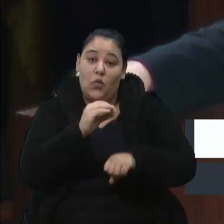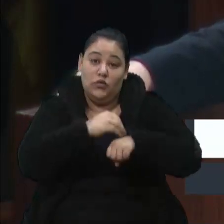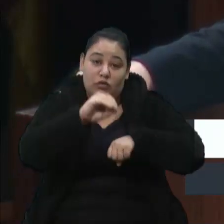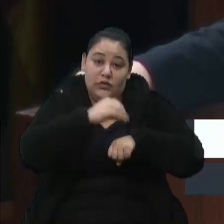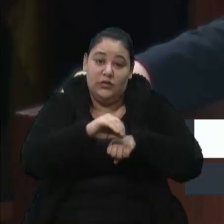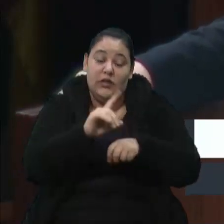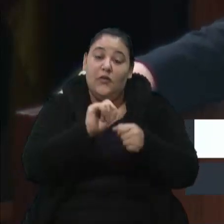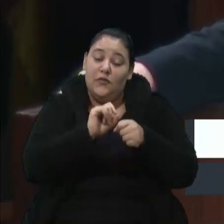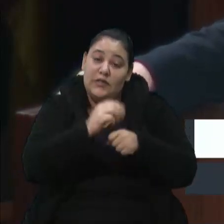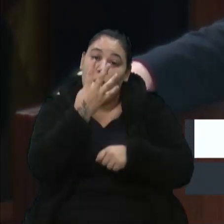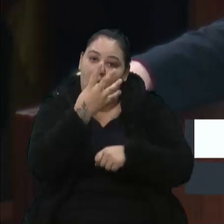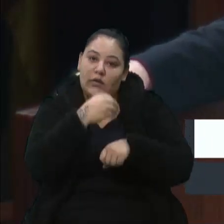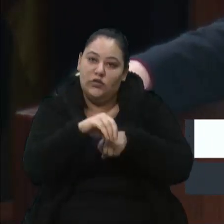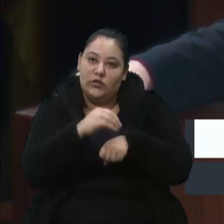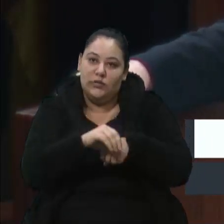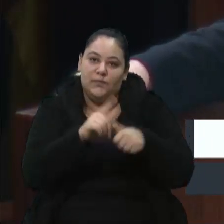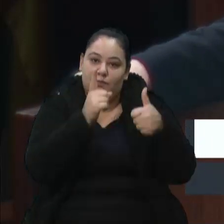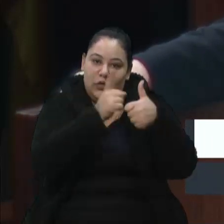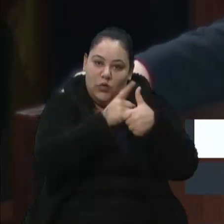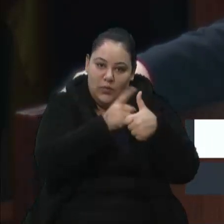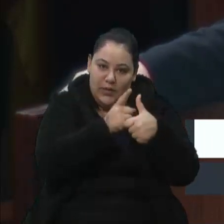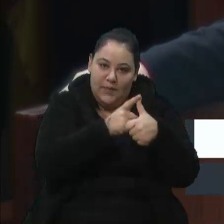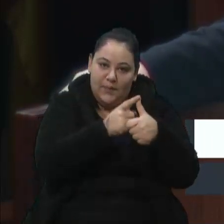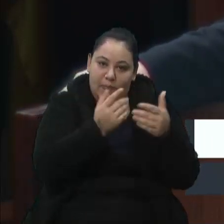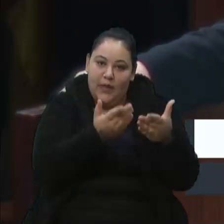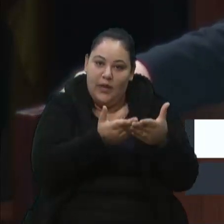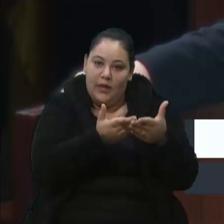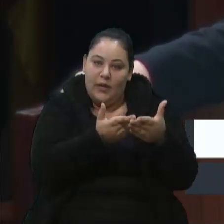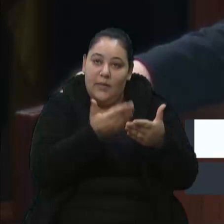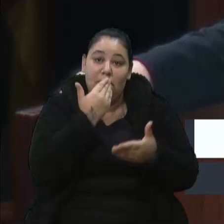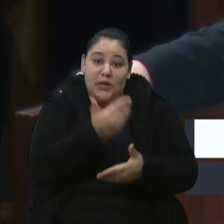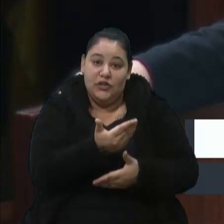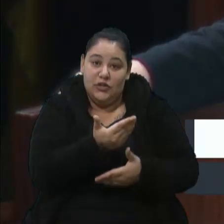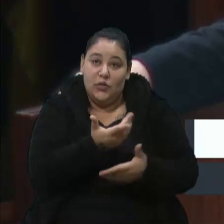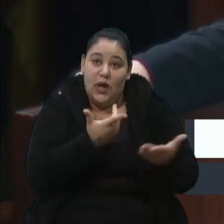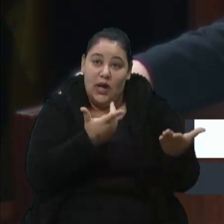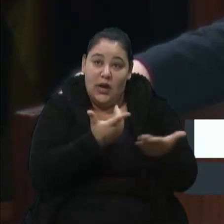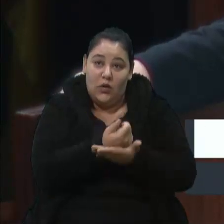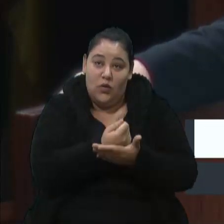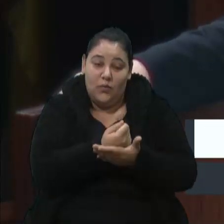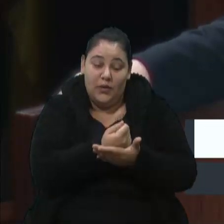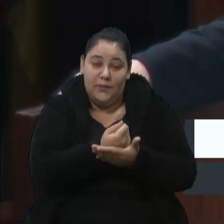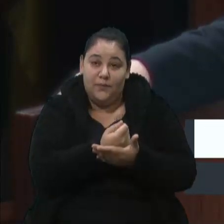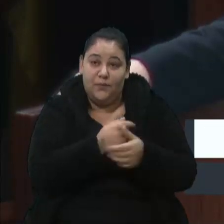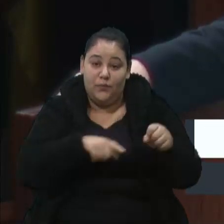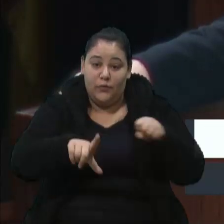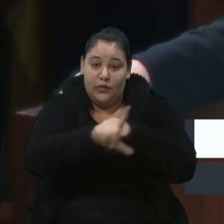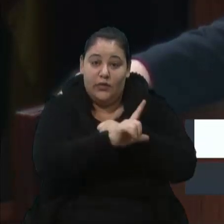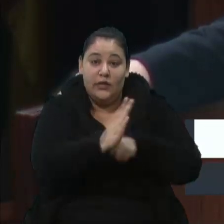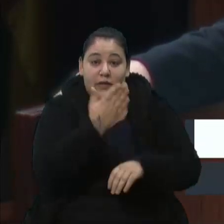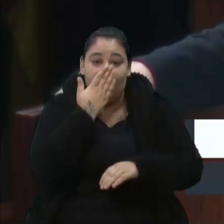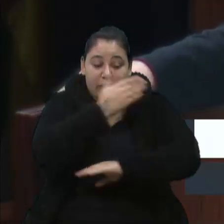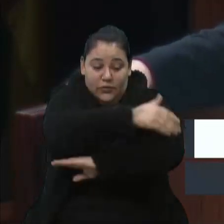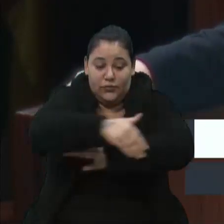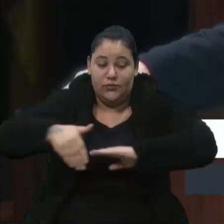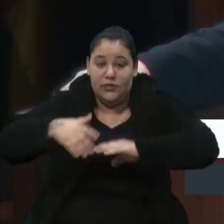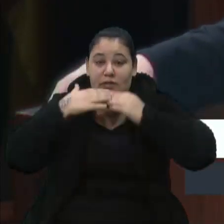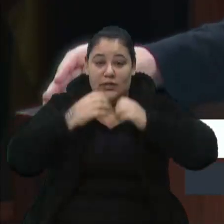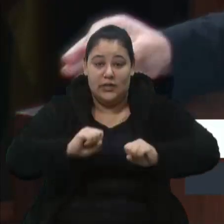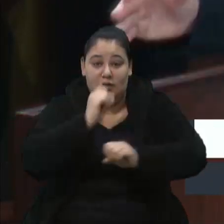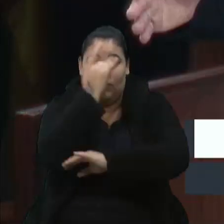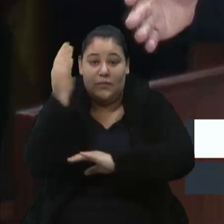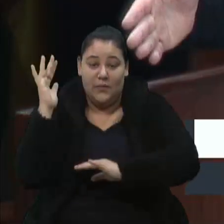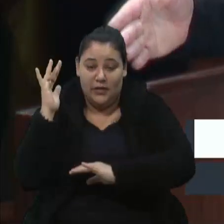4 indicações. Uma solicitando a compra do terreno ali em frente à Secretaria do Meio Ambiente, na Dom José Baré, que a gente